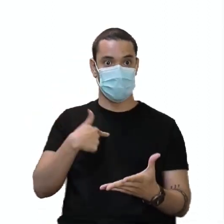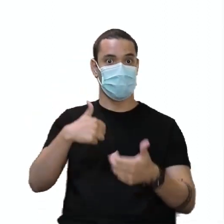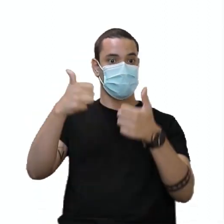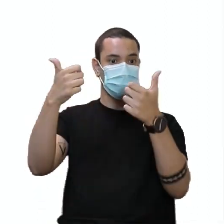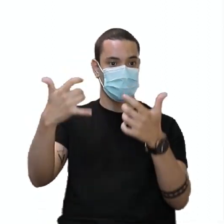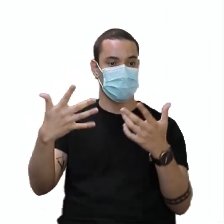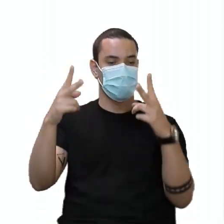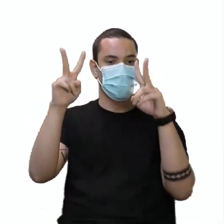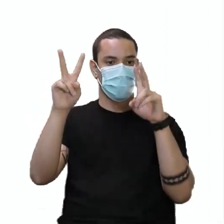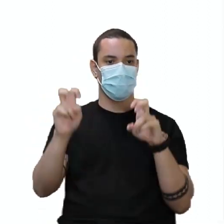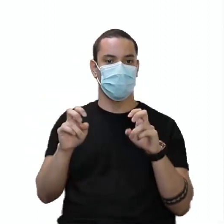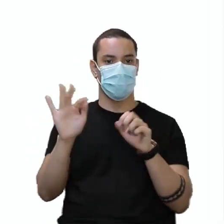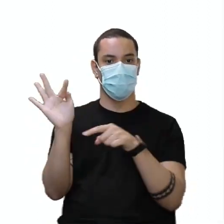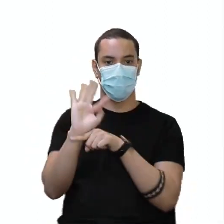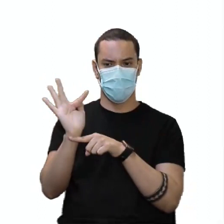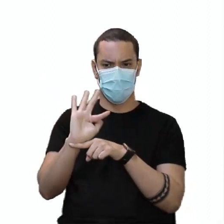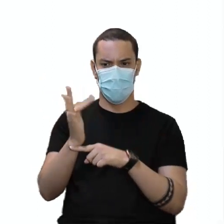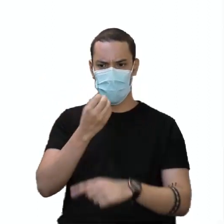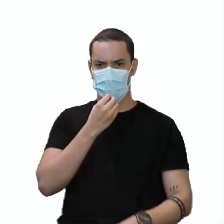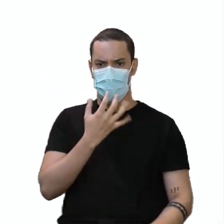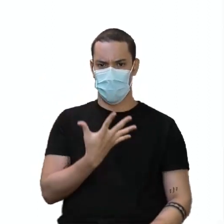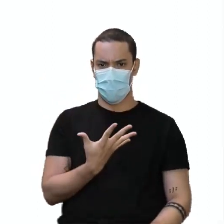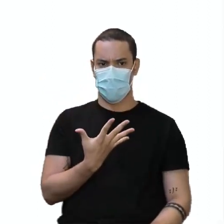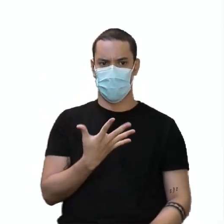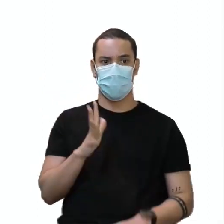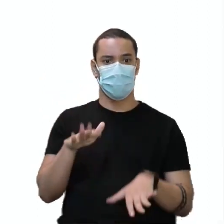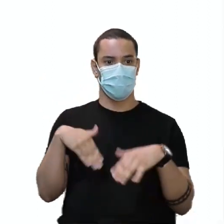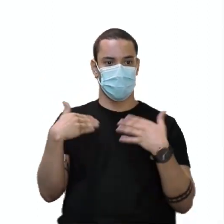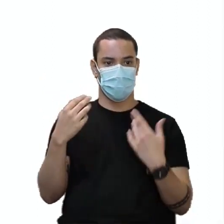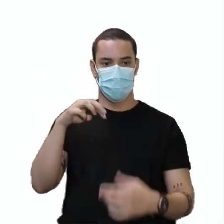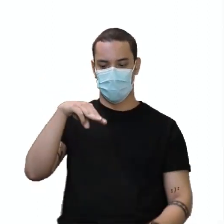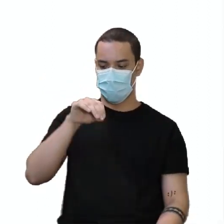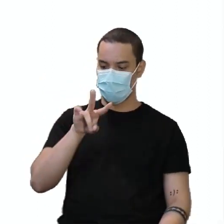fale sobre um filme bom? Então, se o